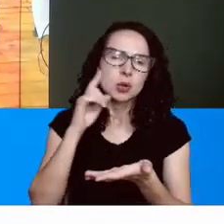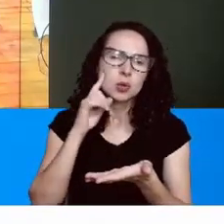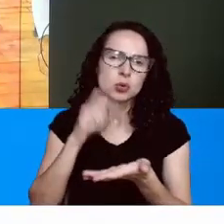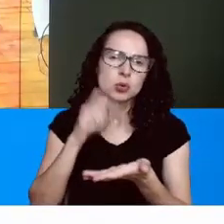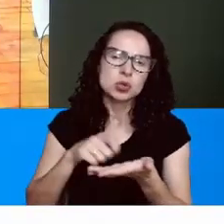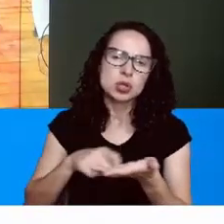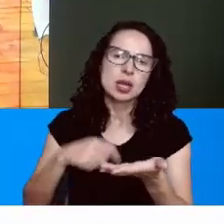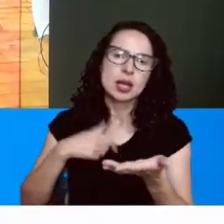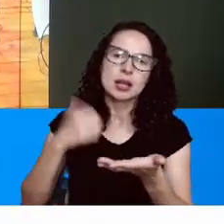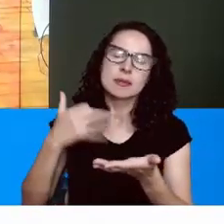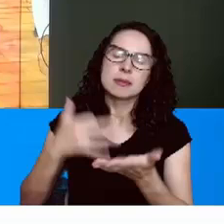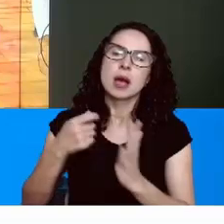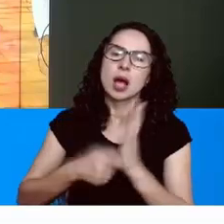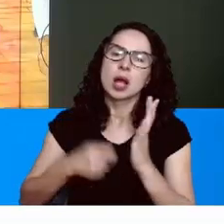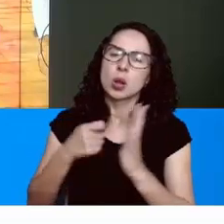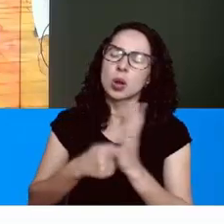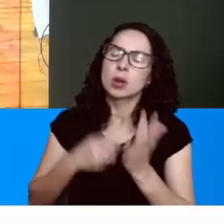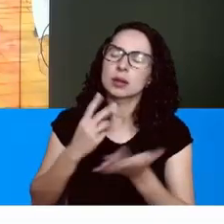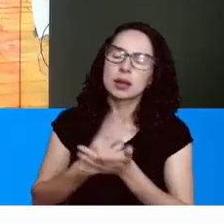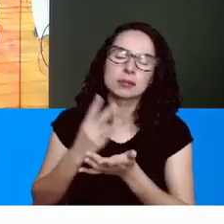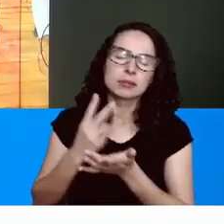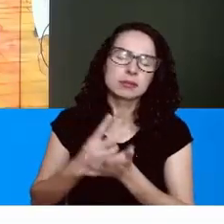luta constante contra o vício,